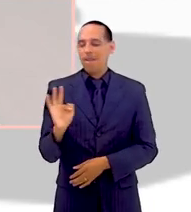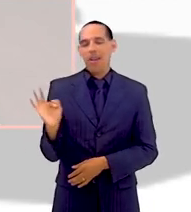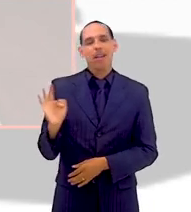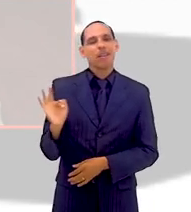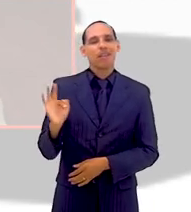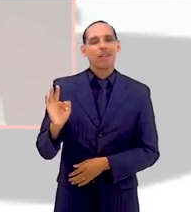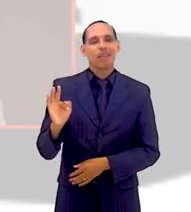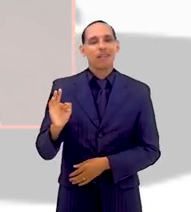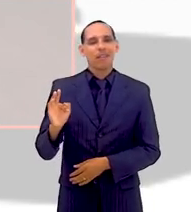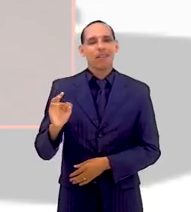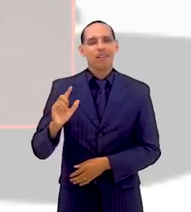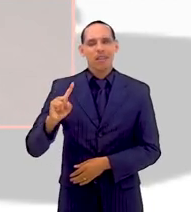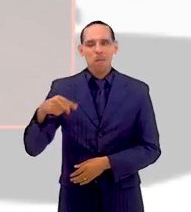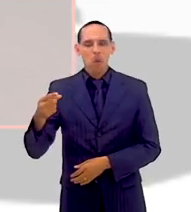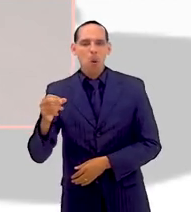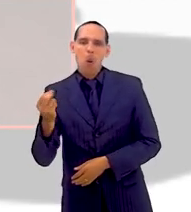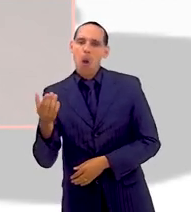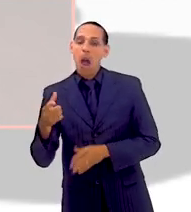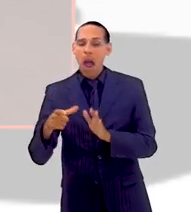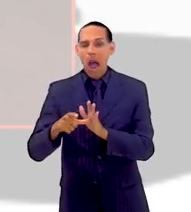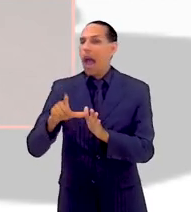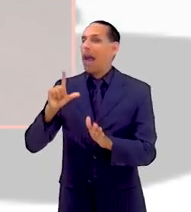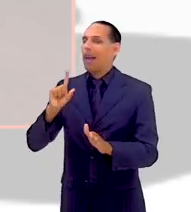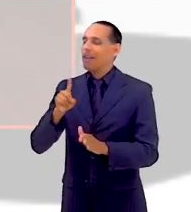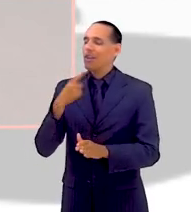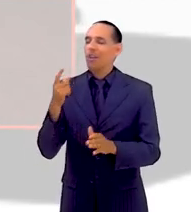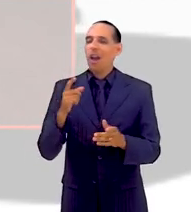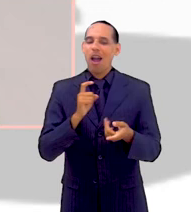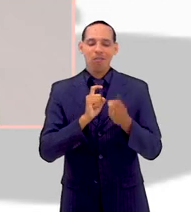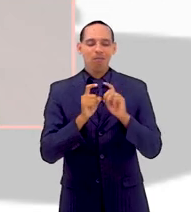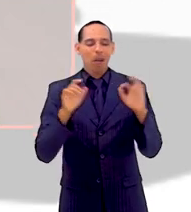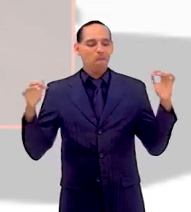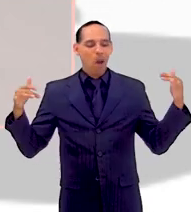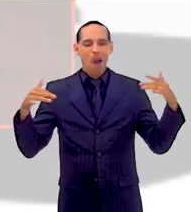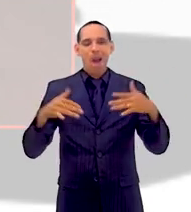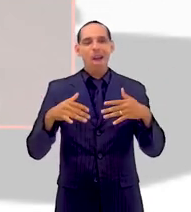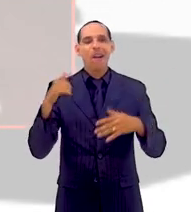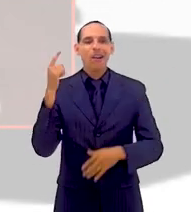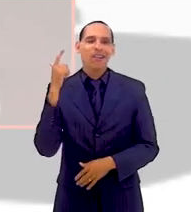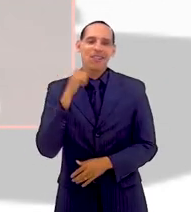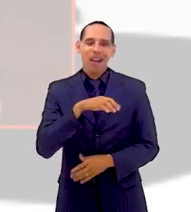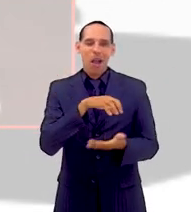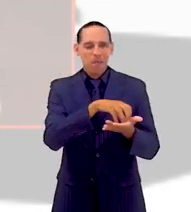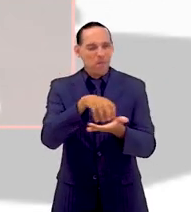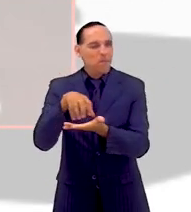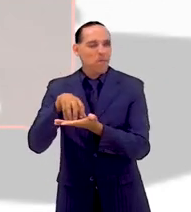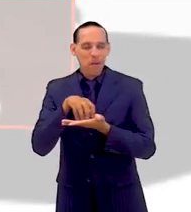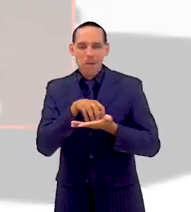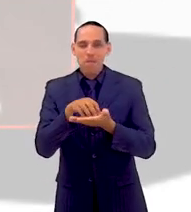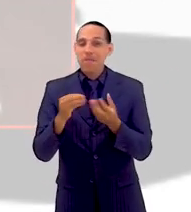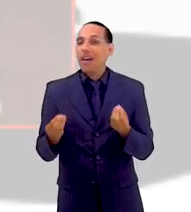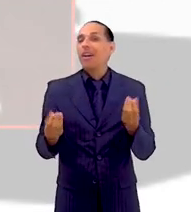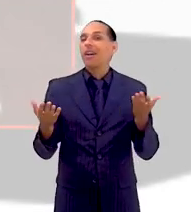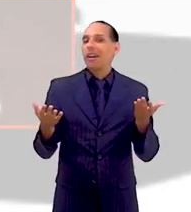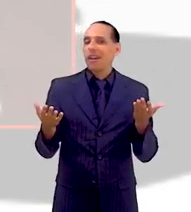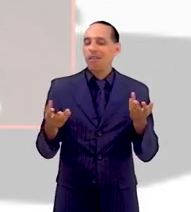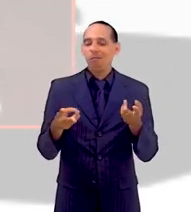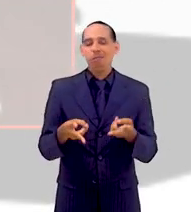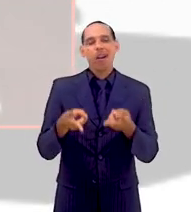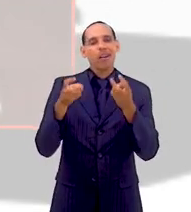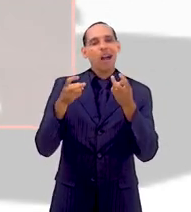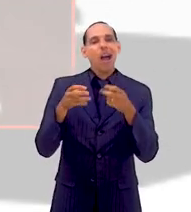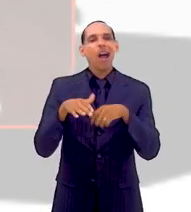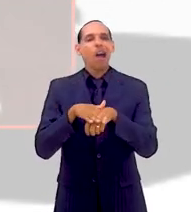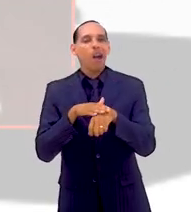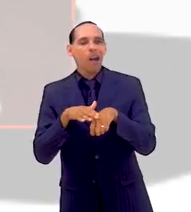após isso, ou se não antes, a gente vai conseguir reunir esse pessoal, essas entidades todas, para poderem